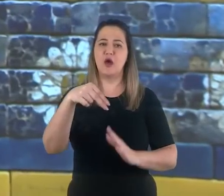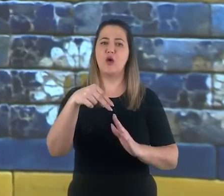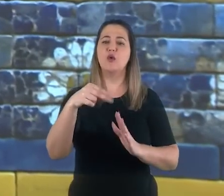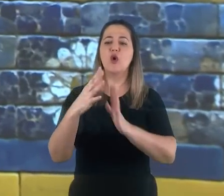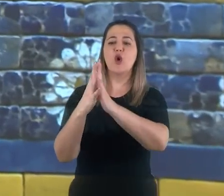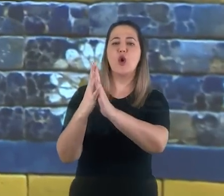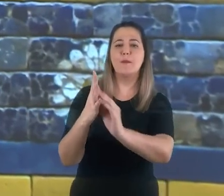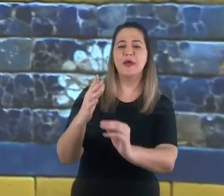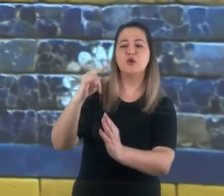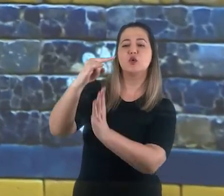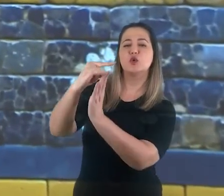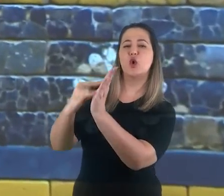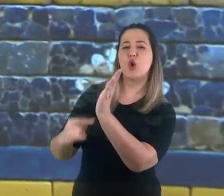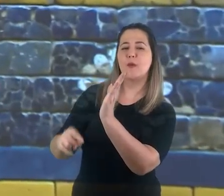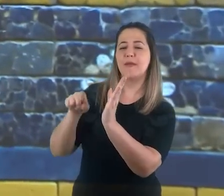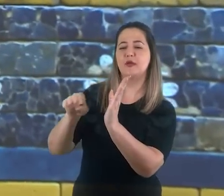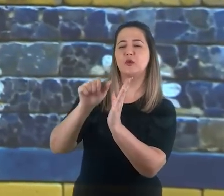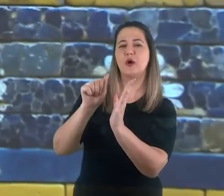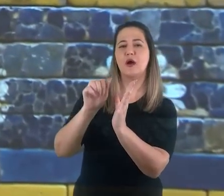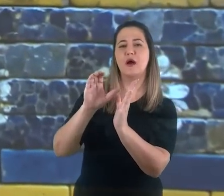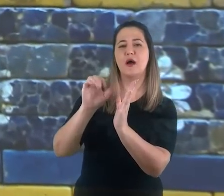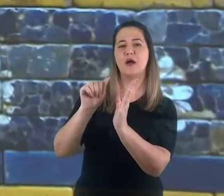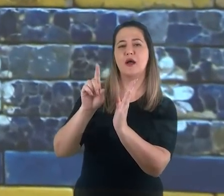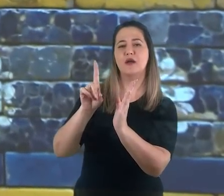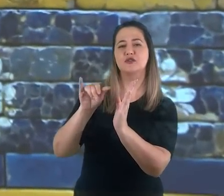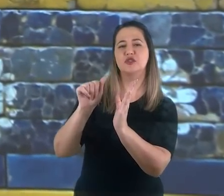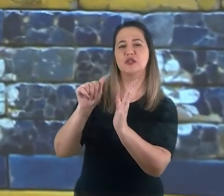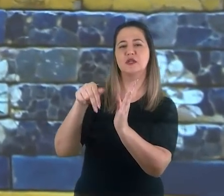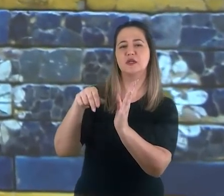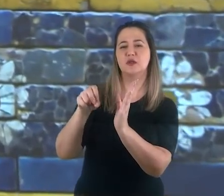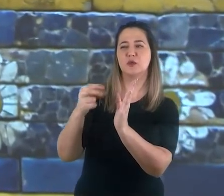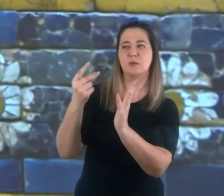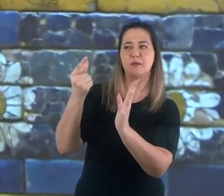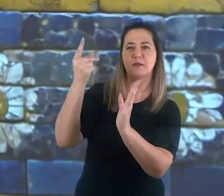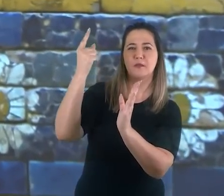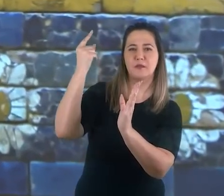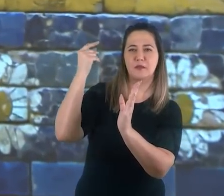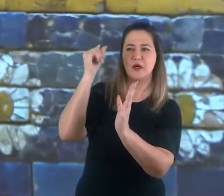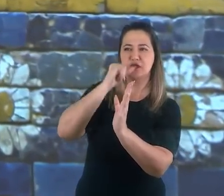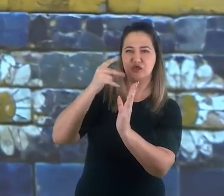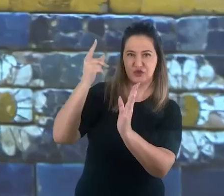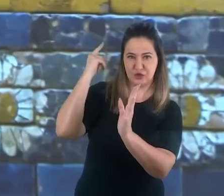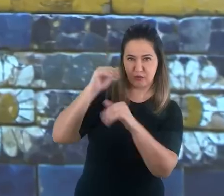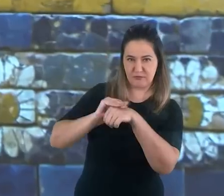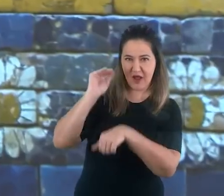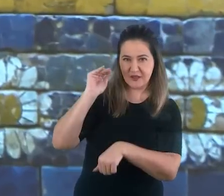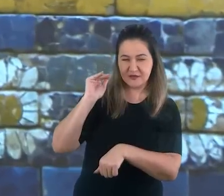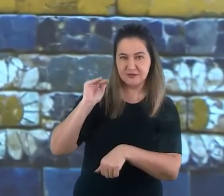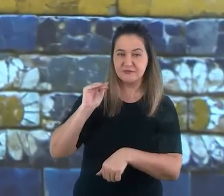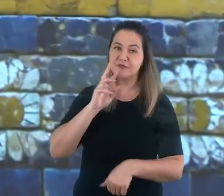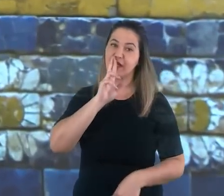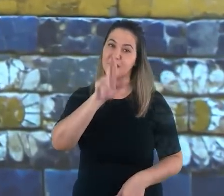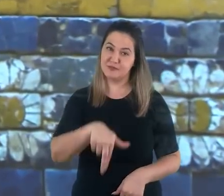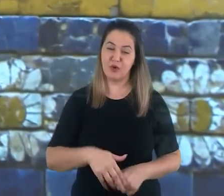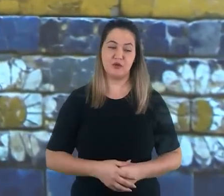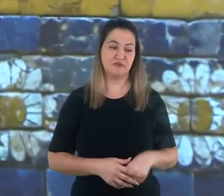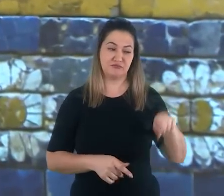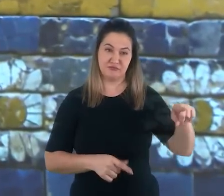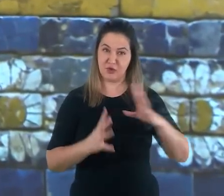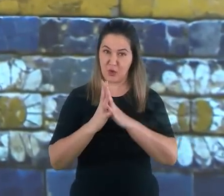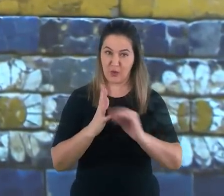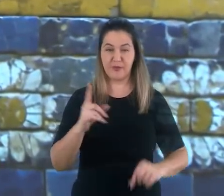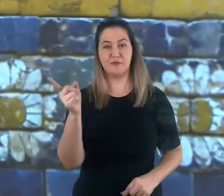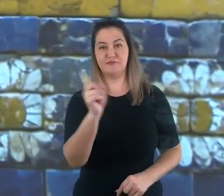documentos acadianos que são anteriores a ele? É uma pergunta interessante. A resposta é um claro não. Existe